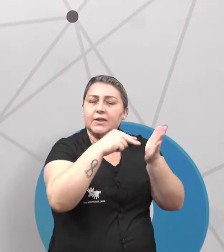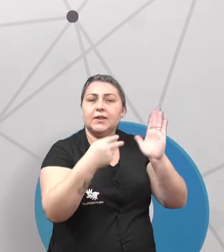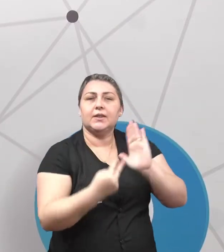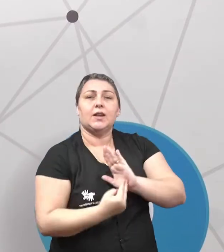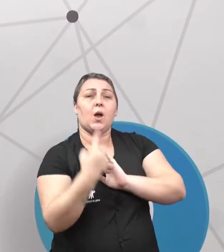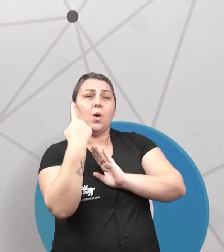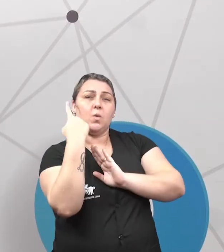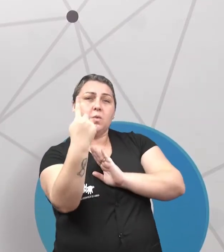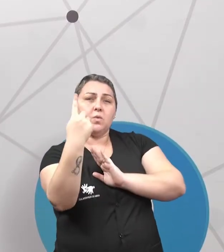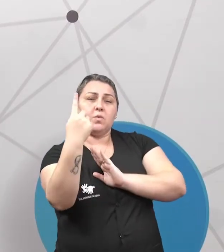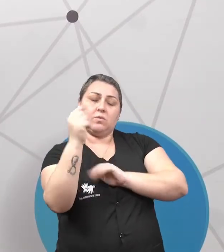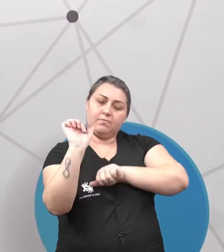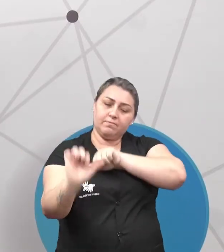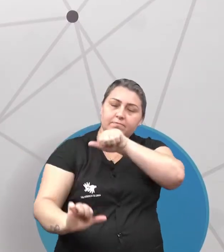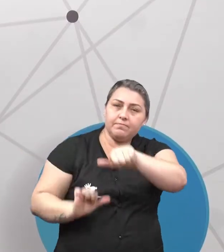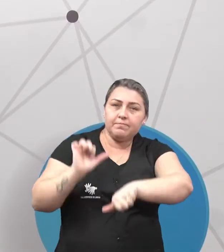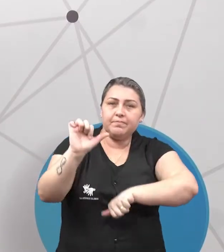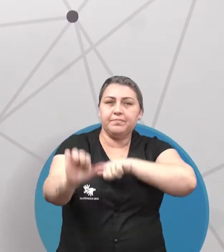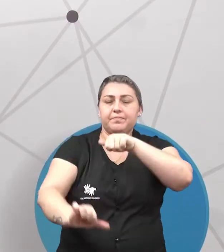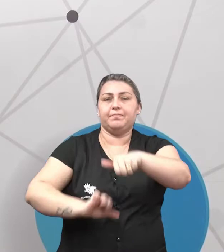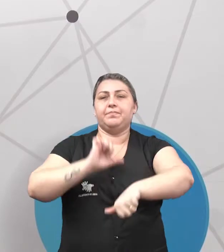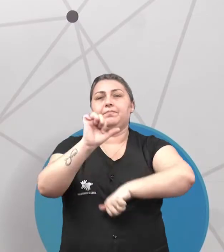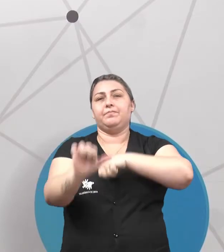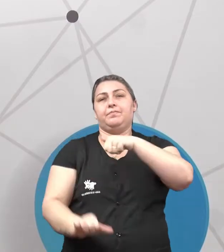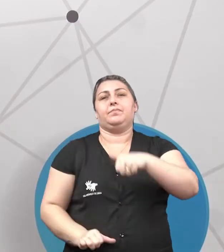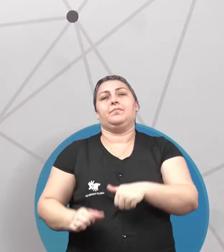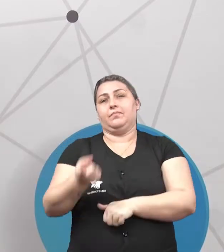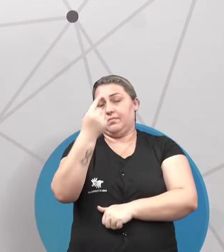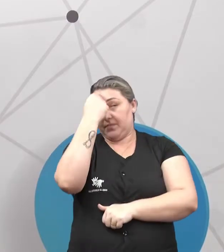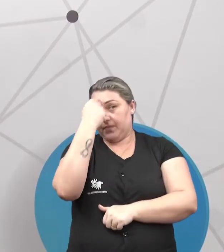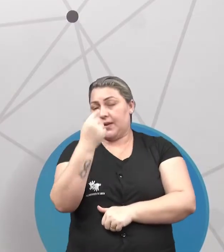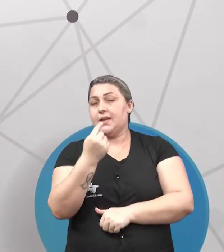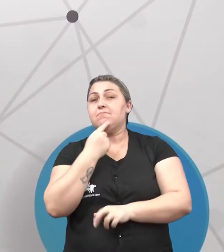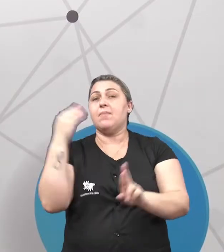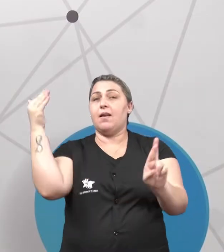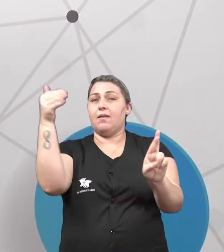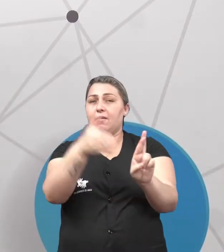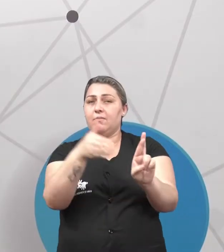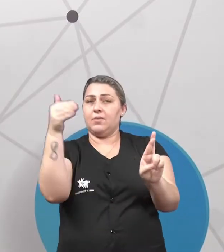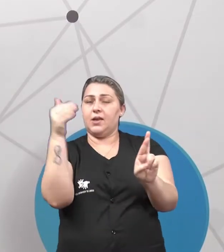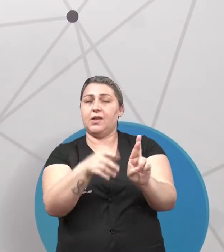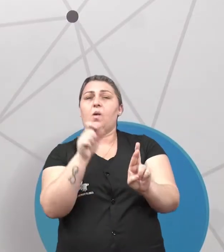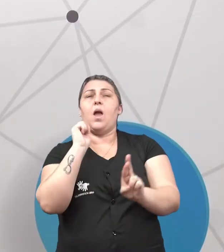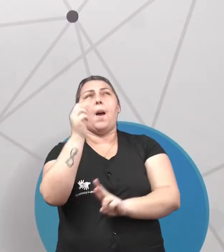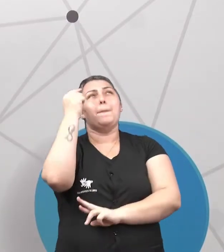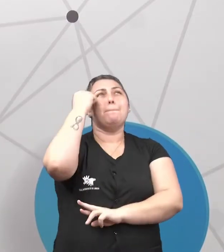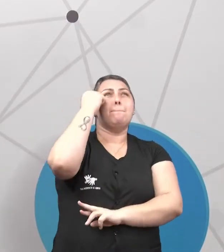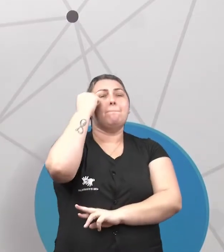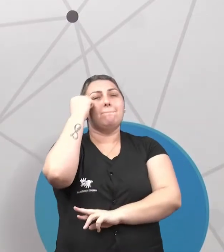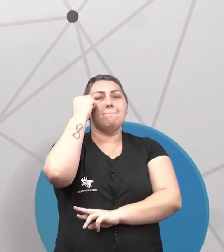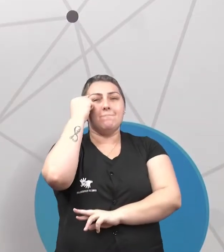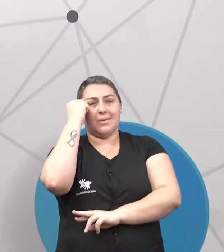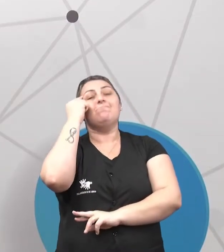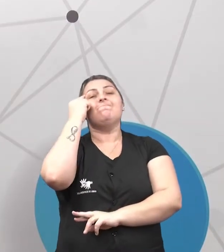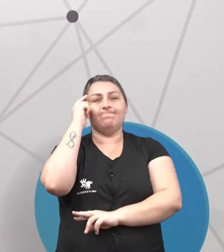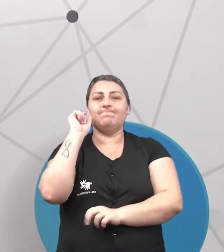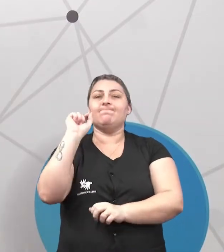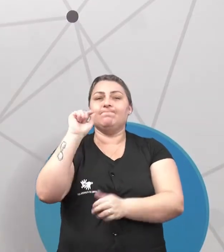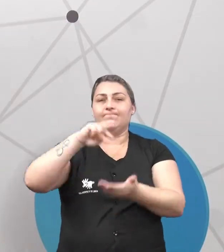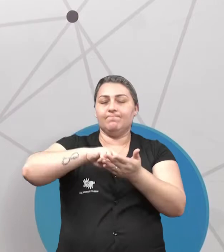aí de troca, né? Então, as gravuras, elas representam aquilo que eu estou pensando, aquilo que ela